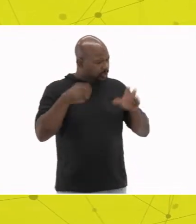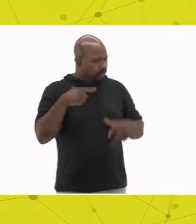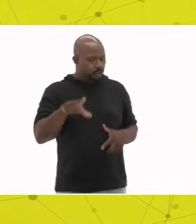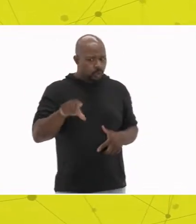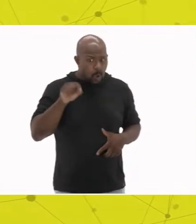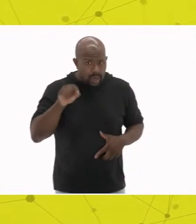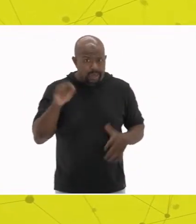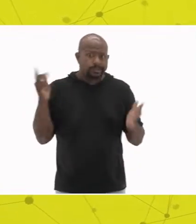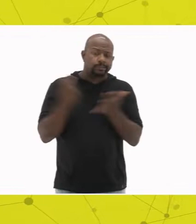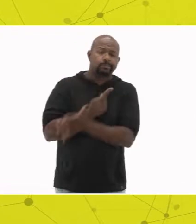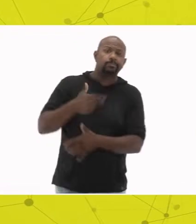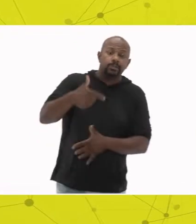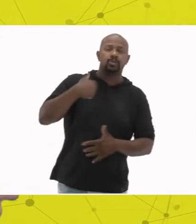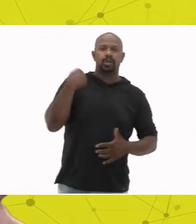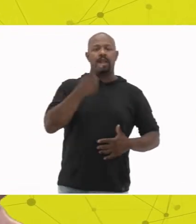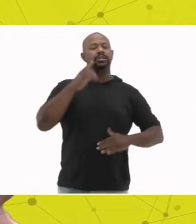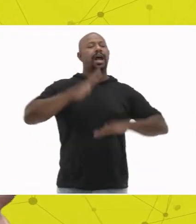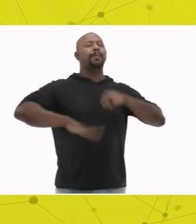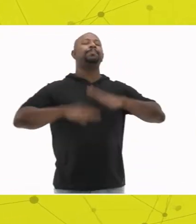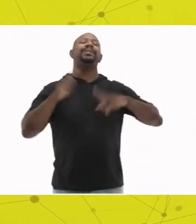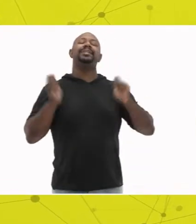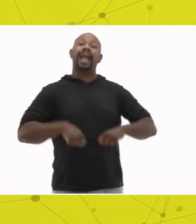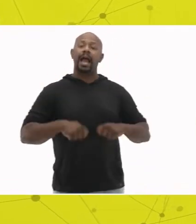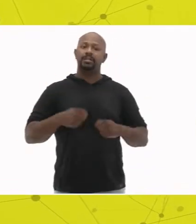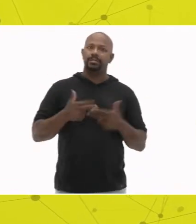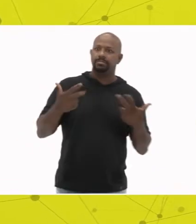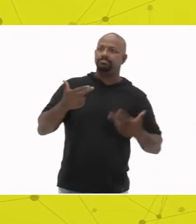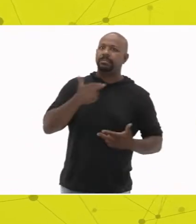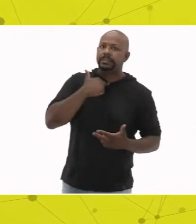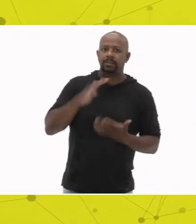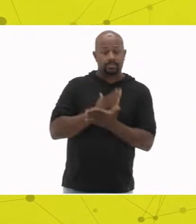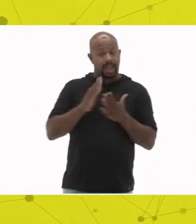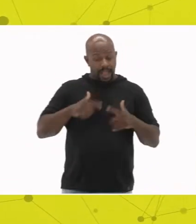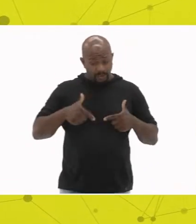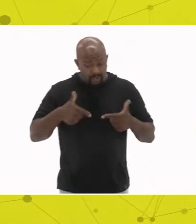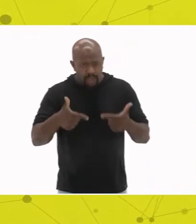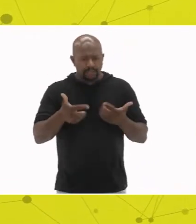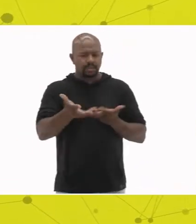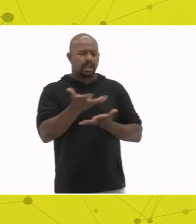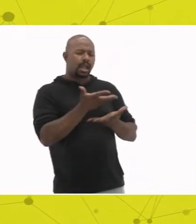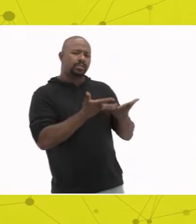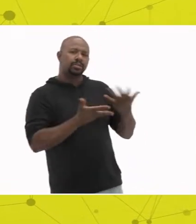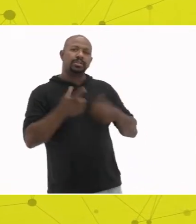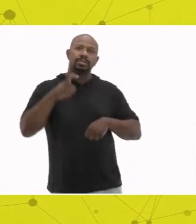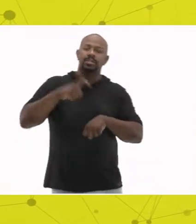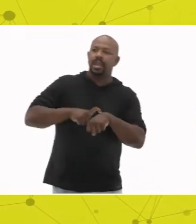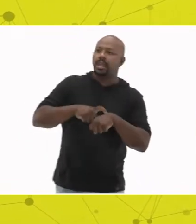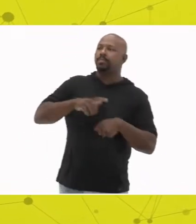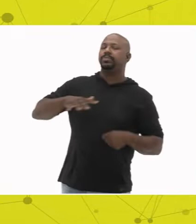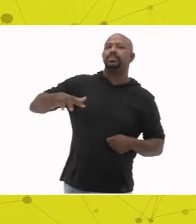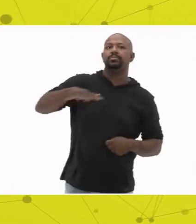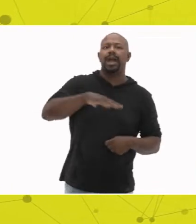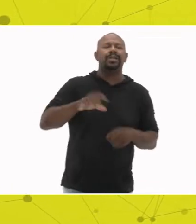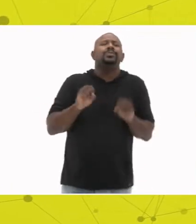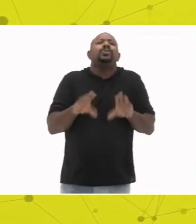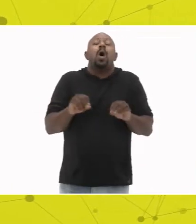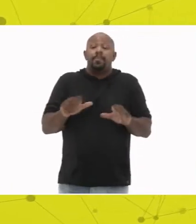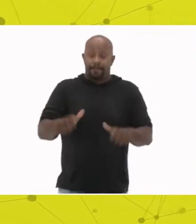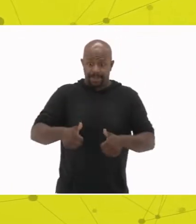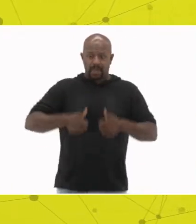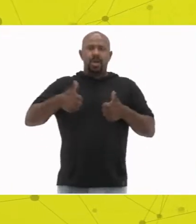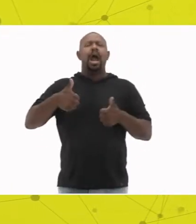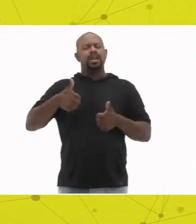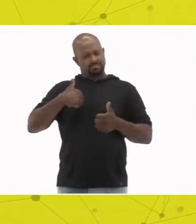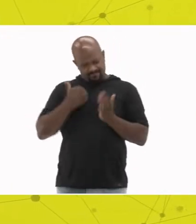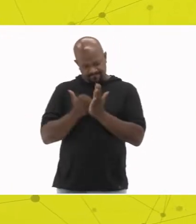escolhas e consequências, sobre as nossas habilidades, competências, sobre as nossas ações e as relações de tempo e espaço, sobre como